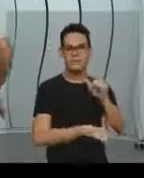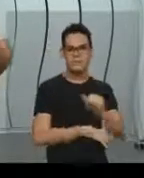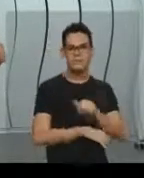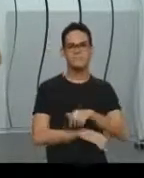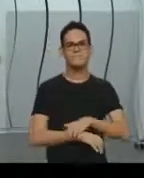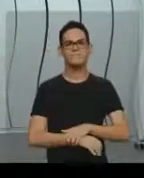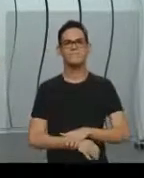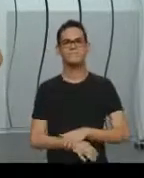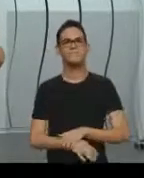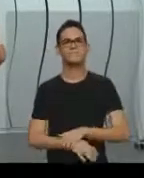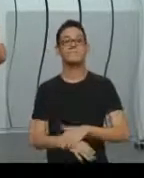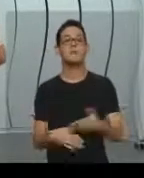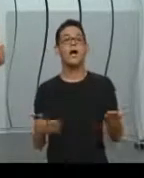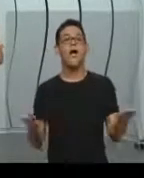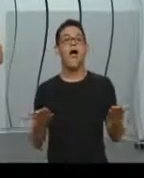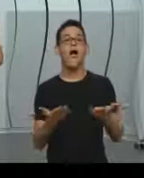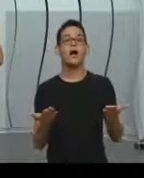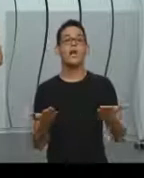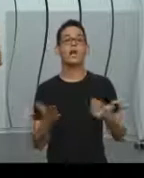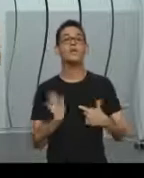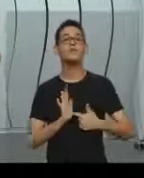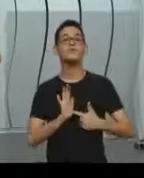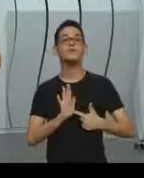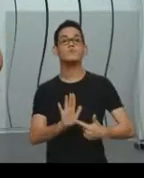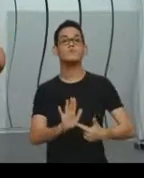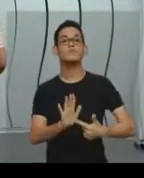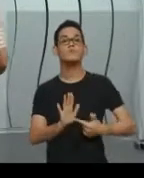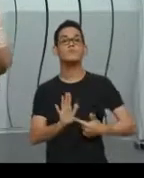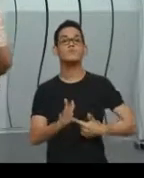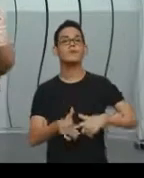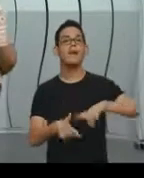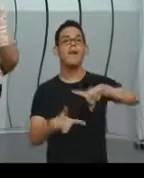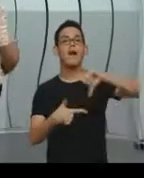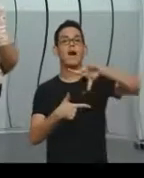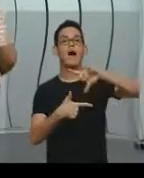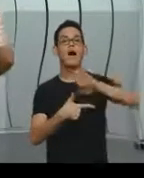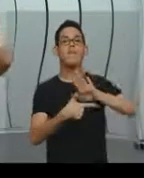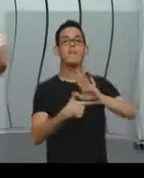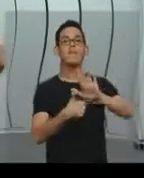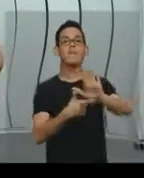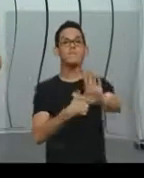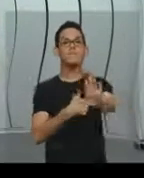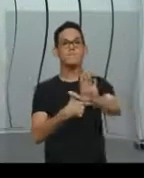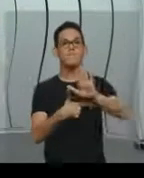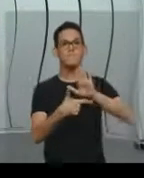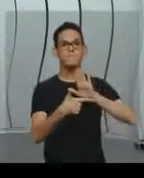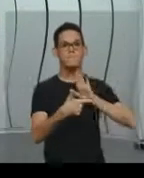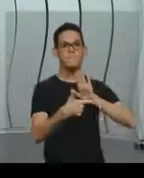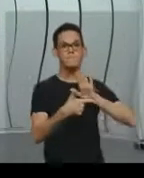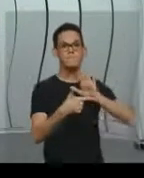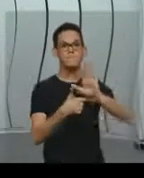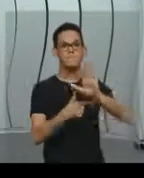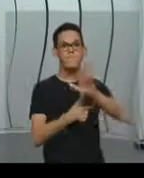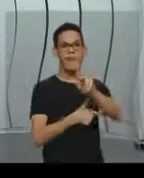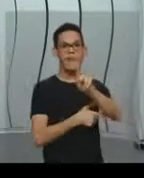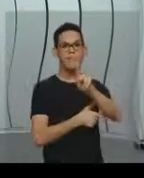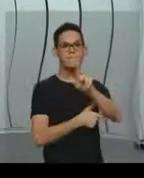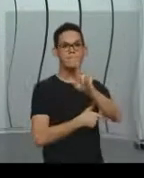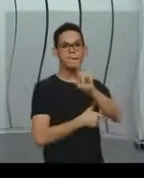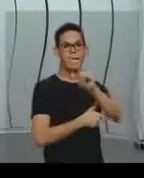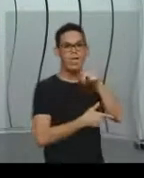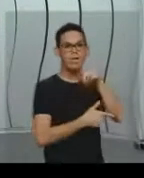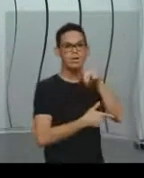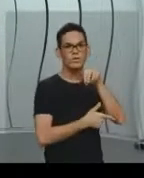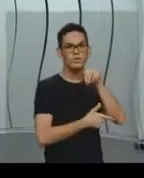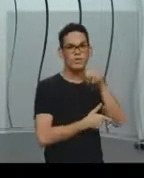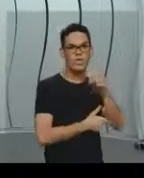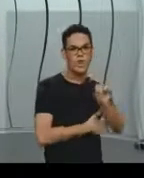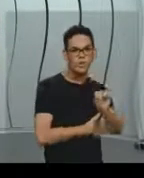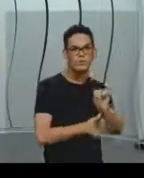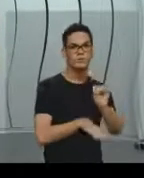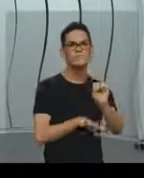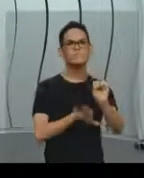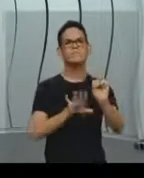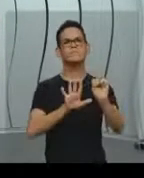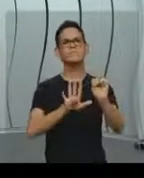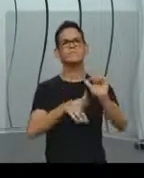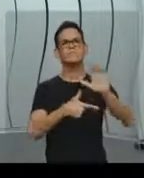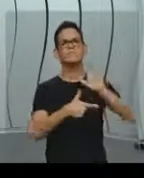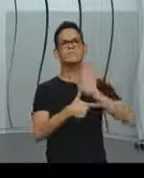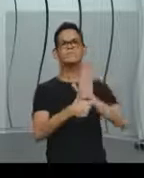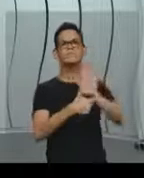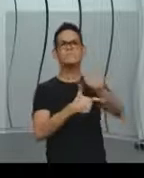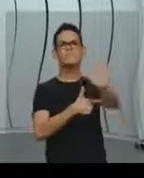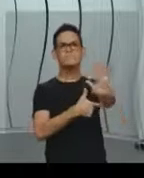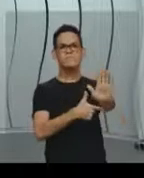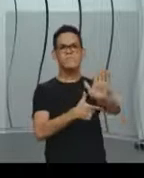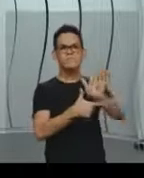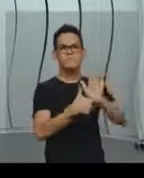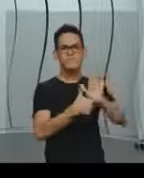agora a gente vai tratar dos planos. Ao iniciar uma filmagem, nós precisamos decidir o que vai aparecer nesses